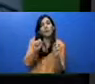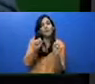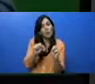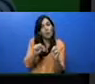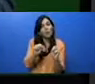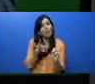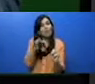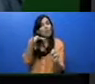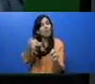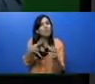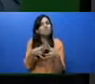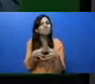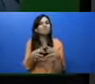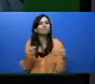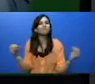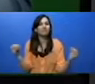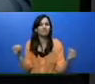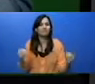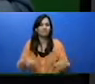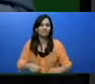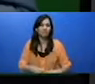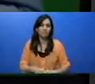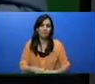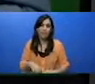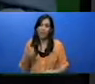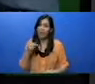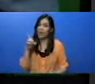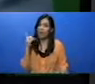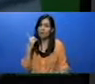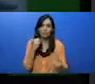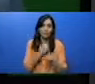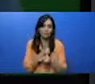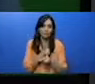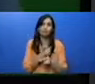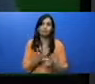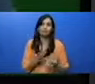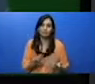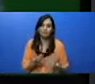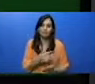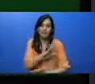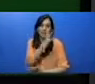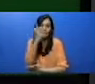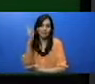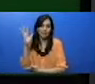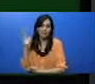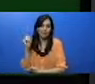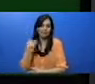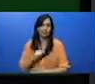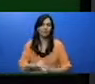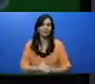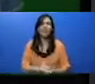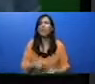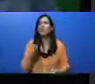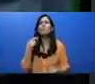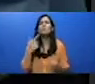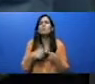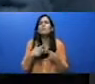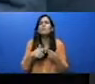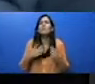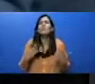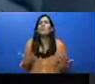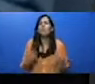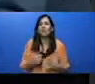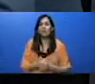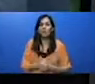risco de desaparecer, nós não encontrarmos mais, tá? E o que causa isso, professora?